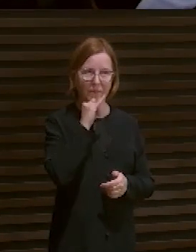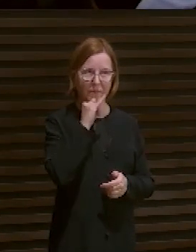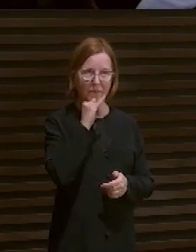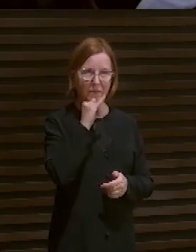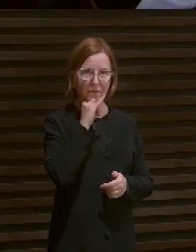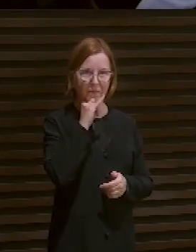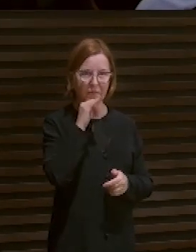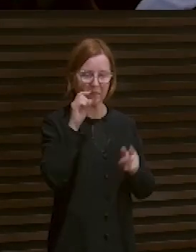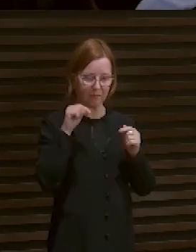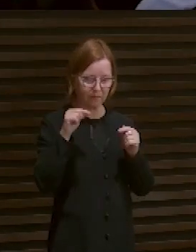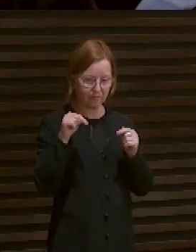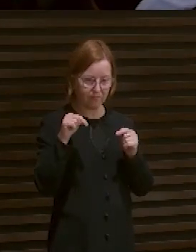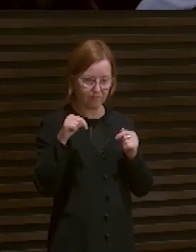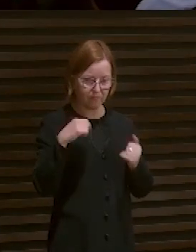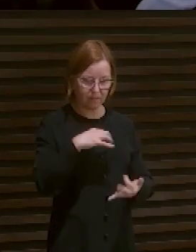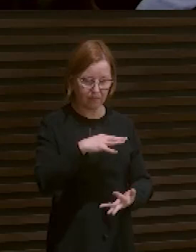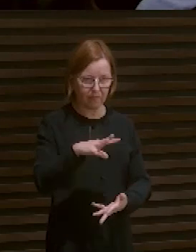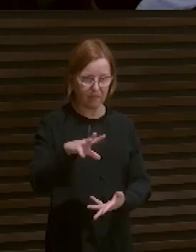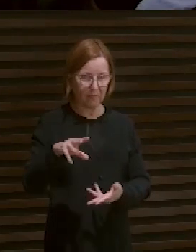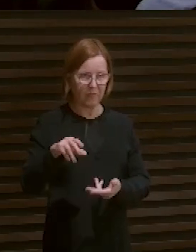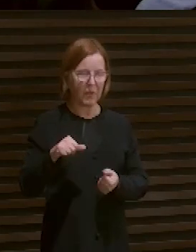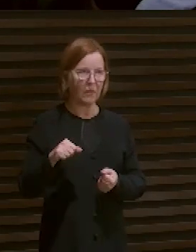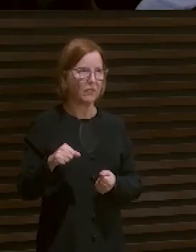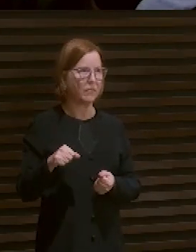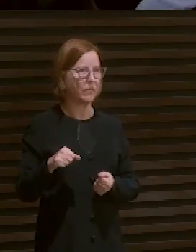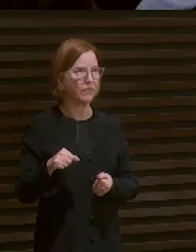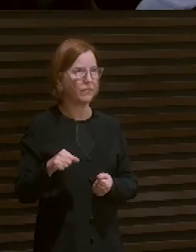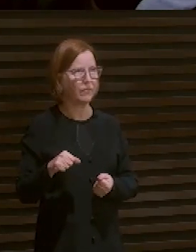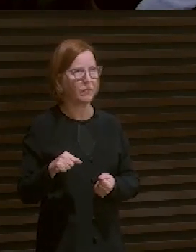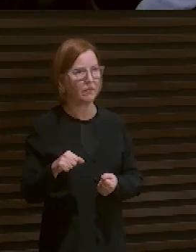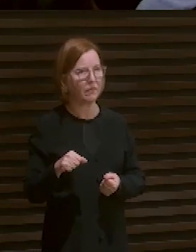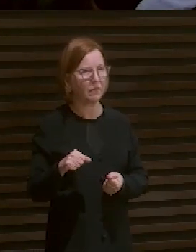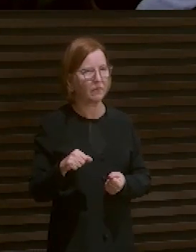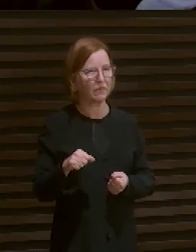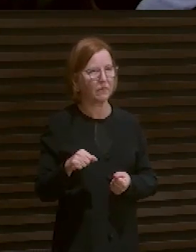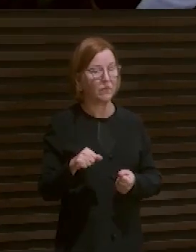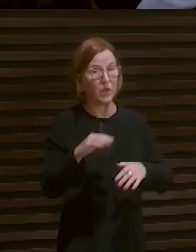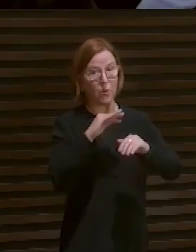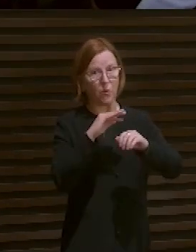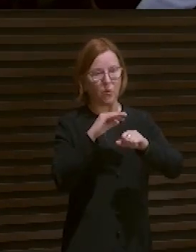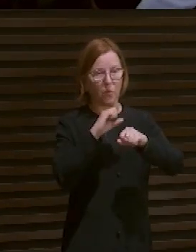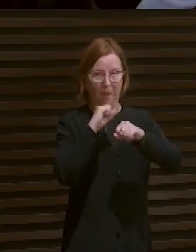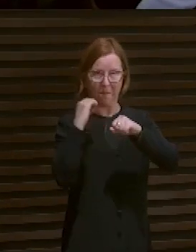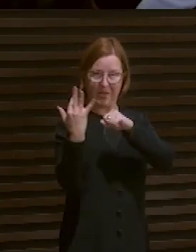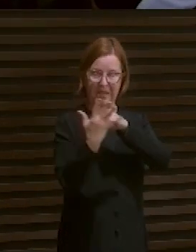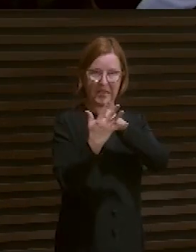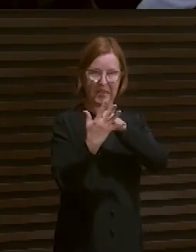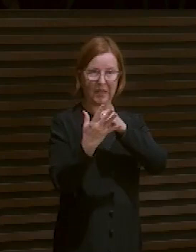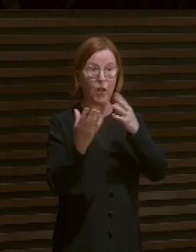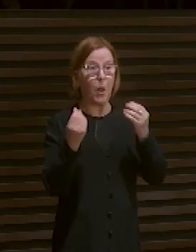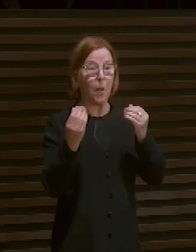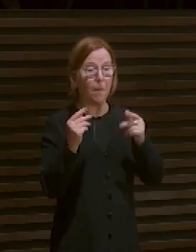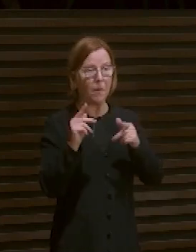no nosso mundo com a pandemia, foi que muitos,